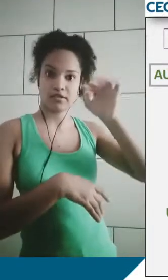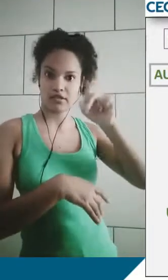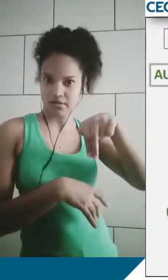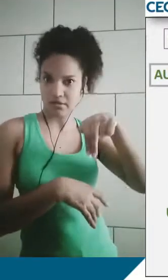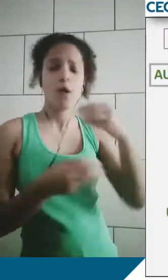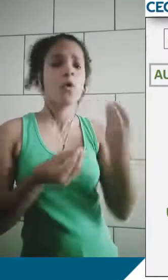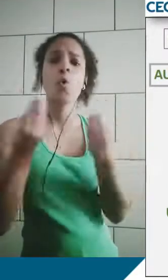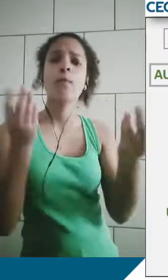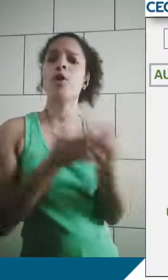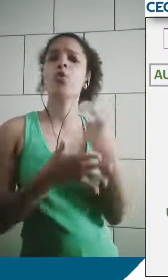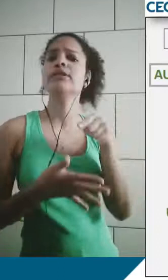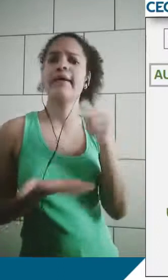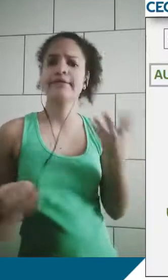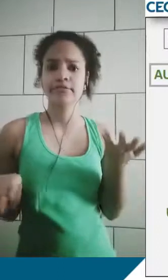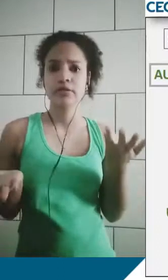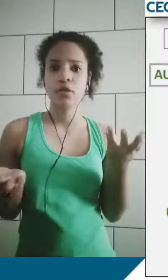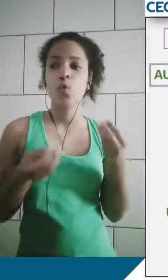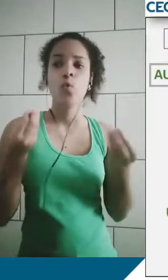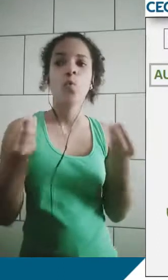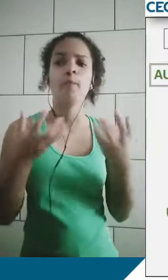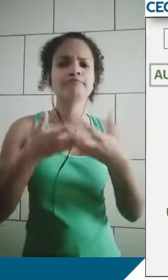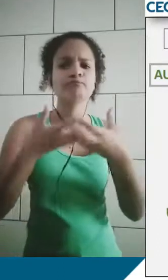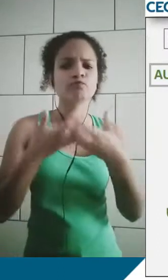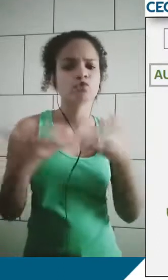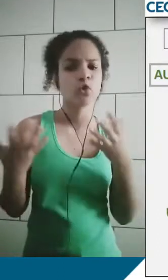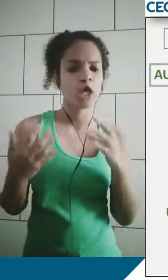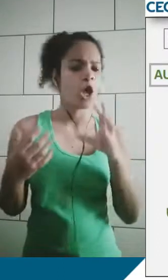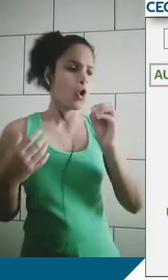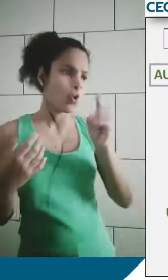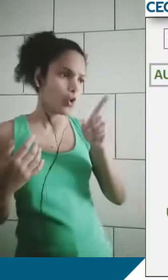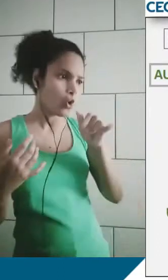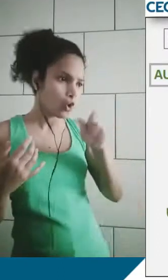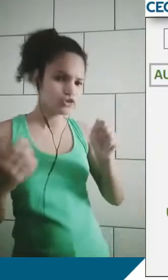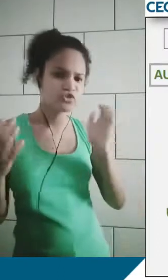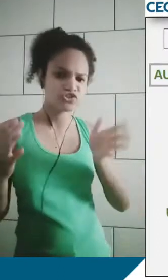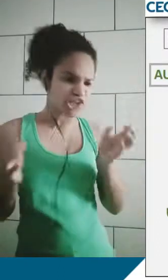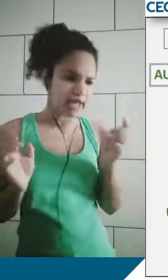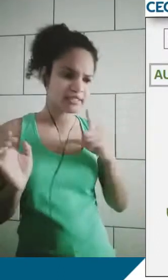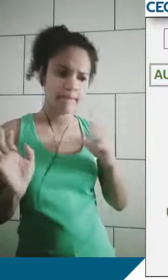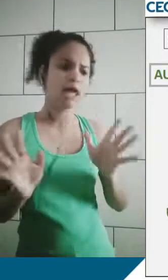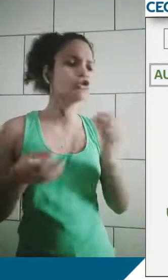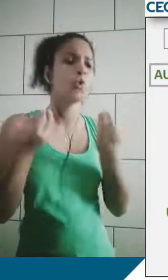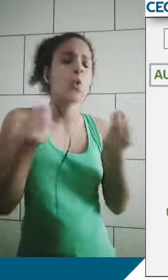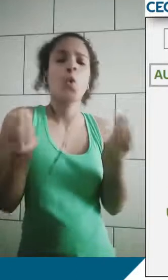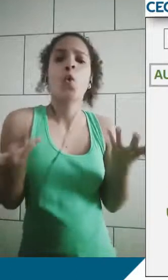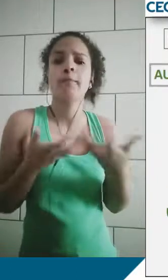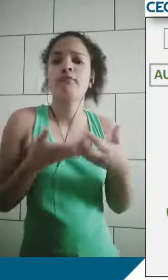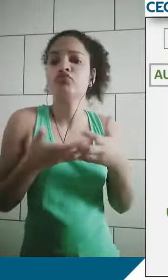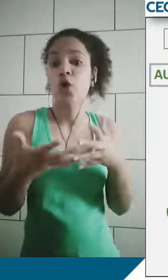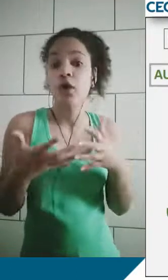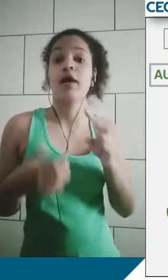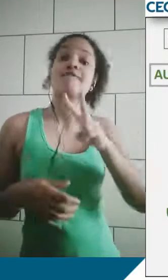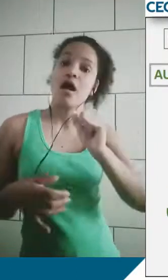isso ocorre? Como funciona esse código contido nessa sequência de bases nitrogenadas? Esse vai ser o